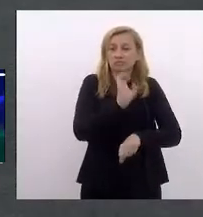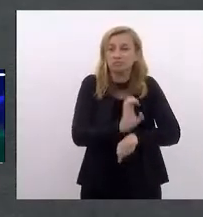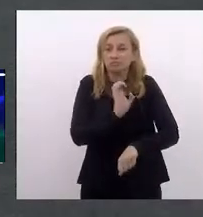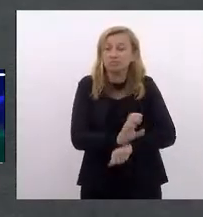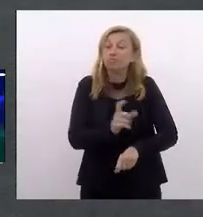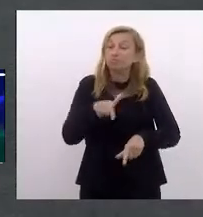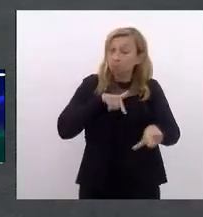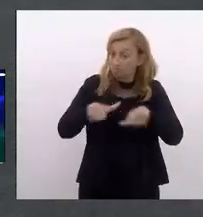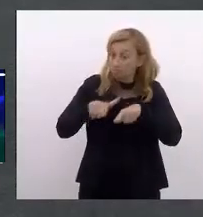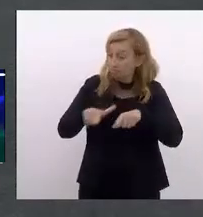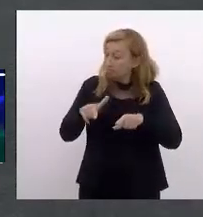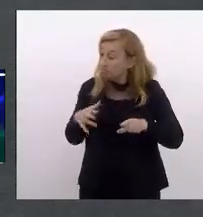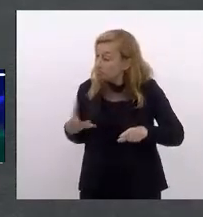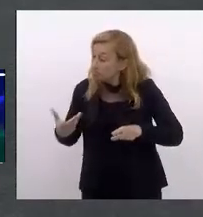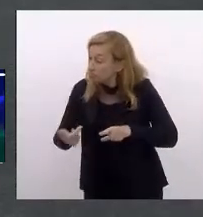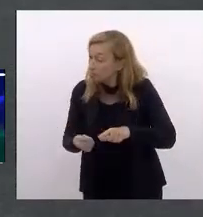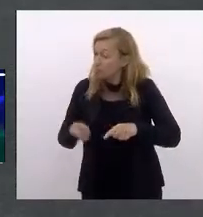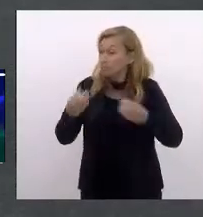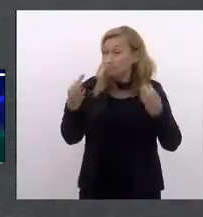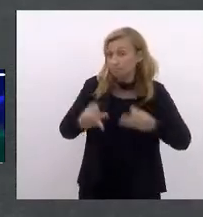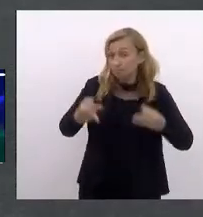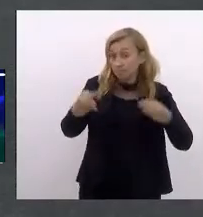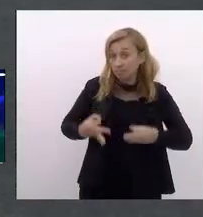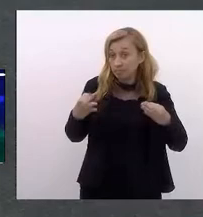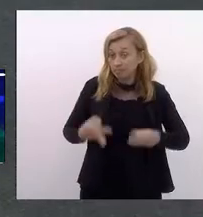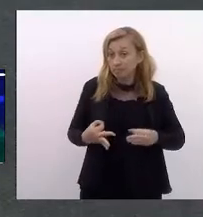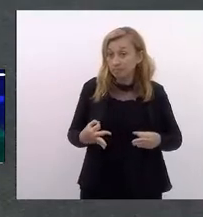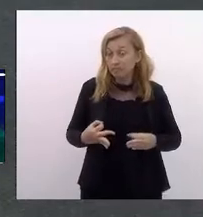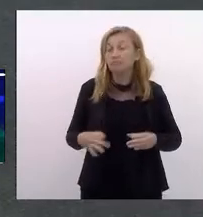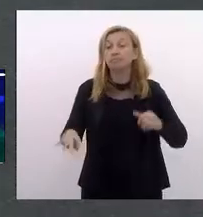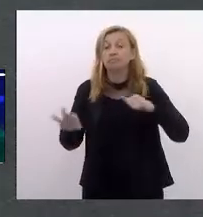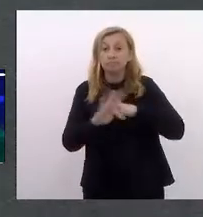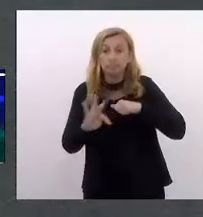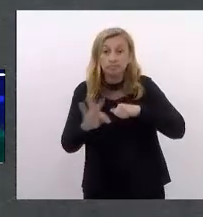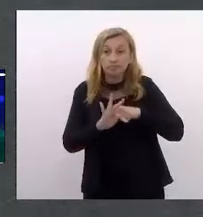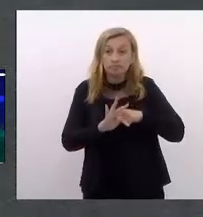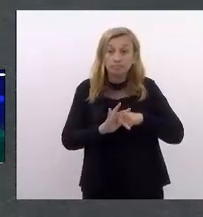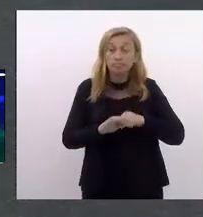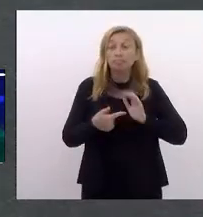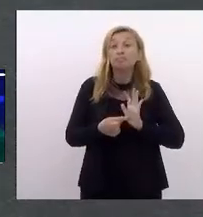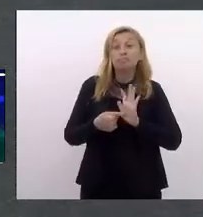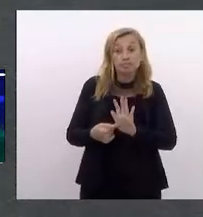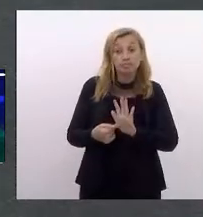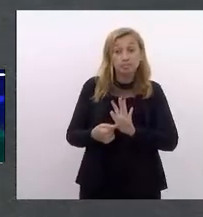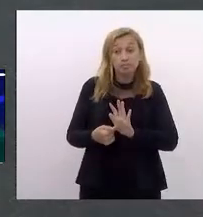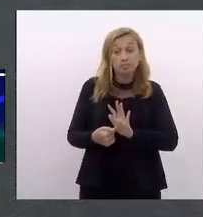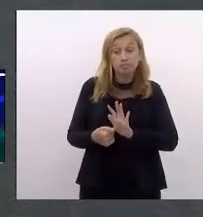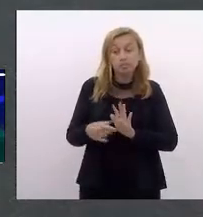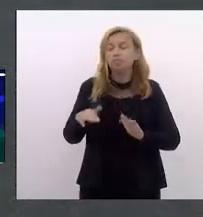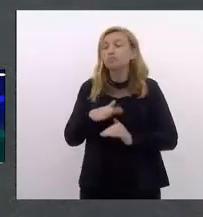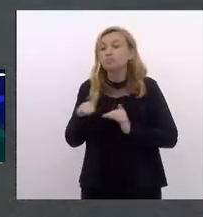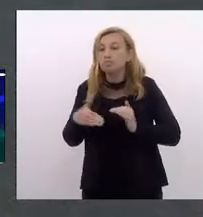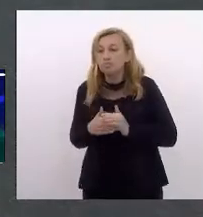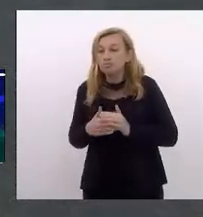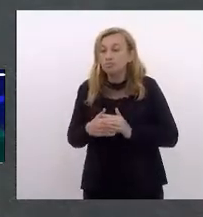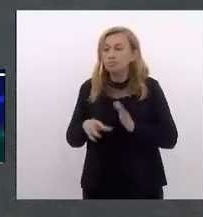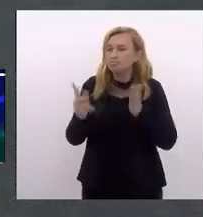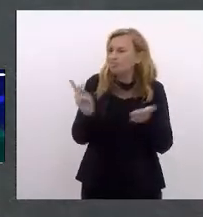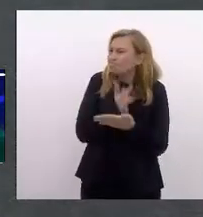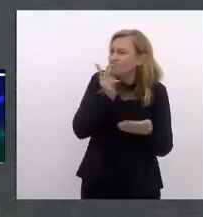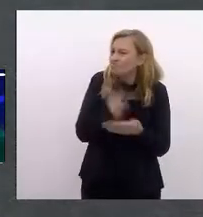foi um trabalho excelente qualificado um trabalho técnico que mostrou todas as